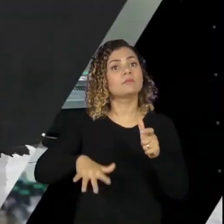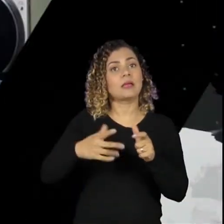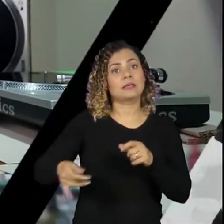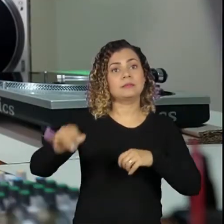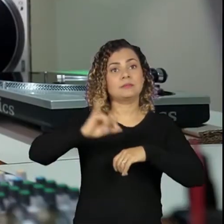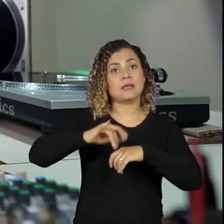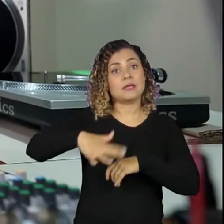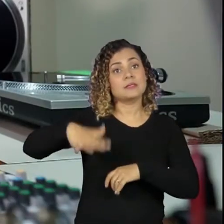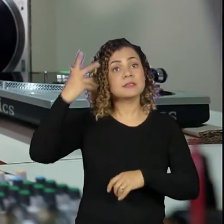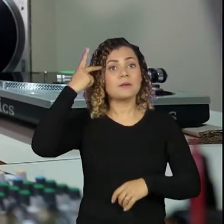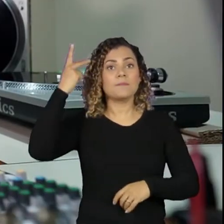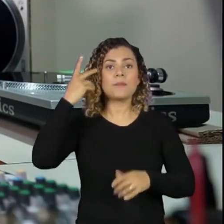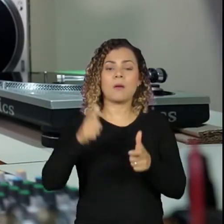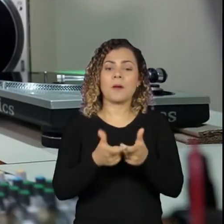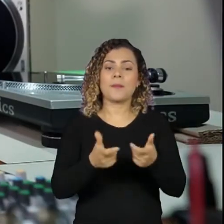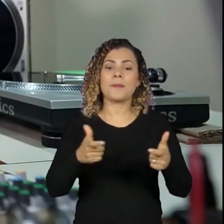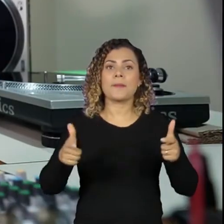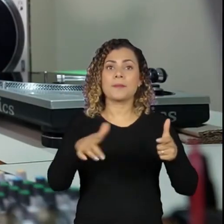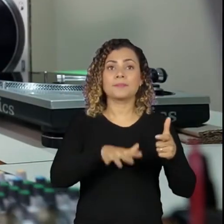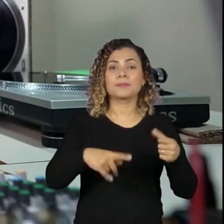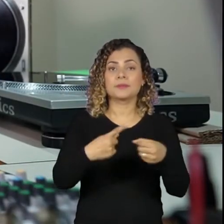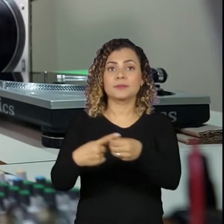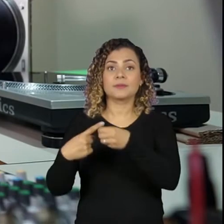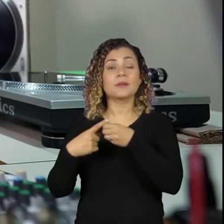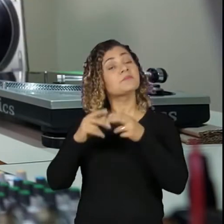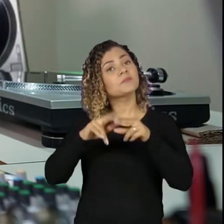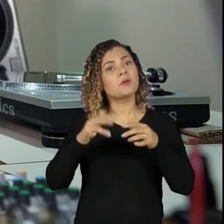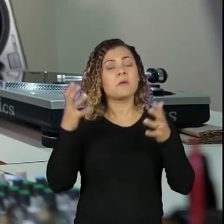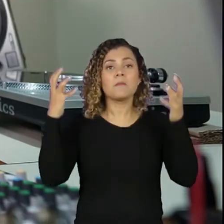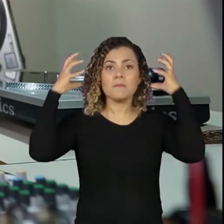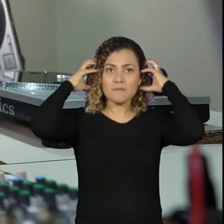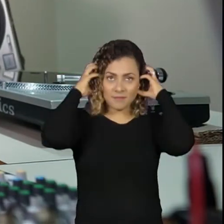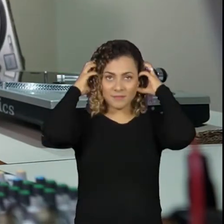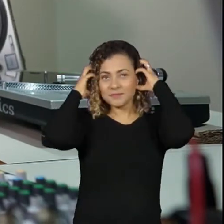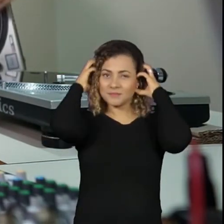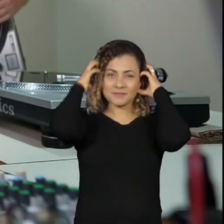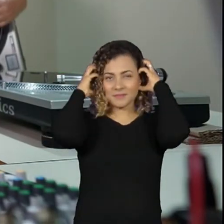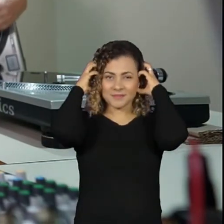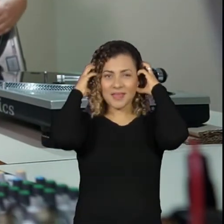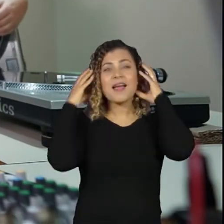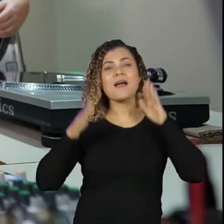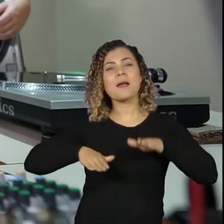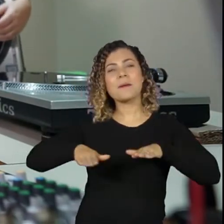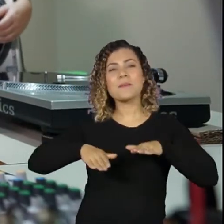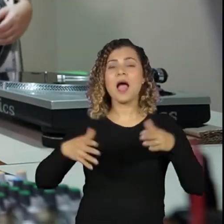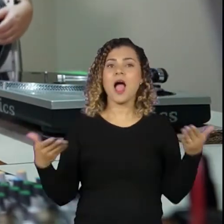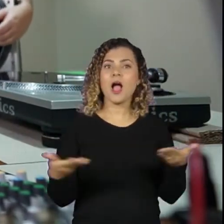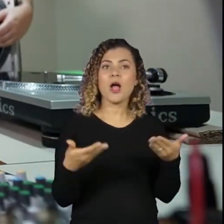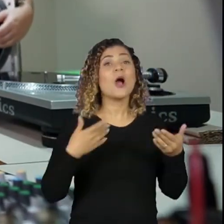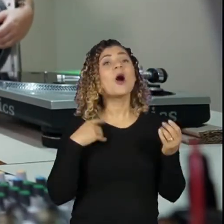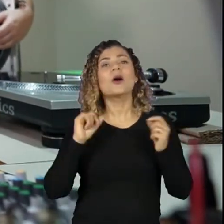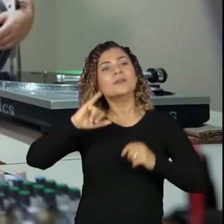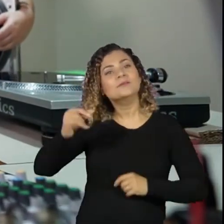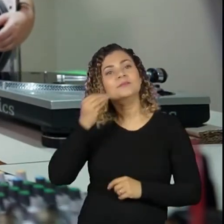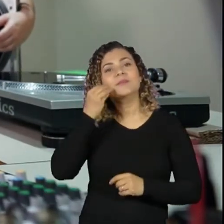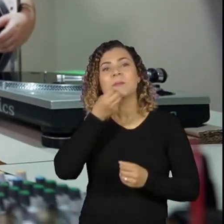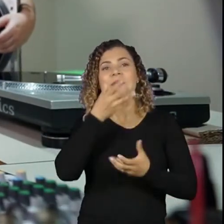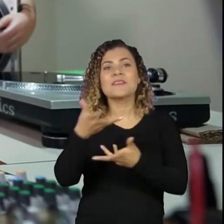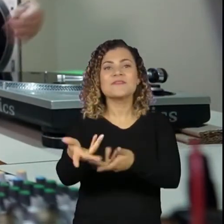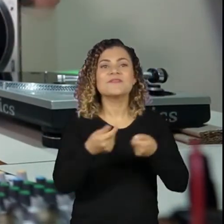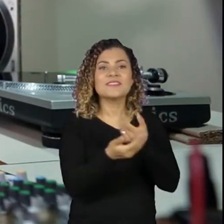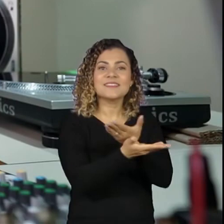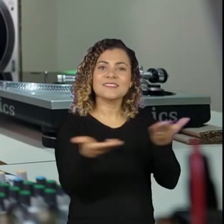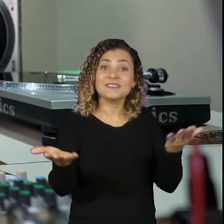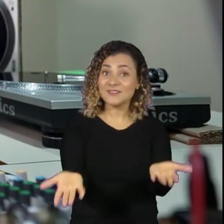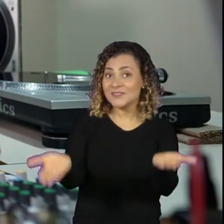rápido aqui, né? Muito imediato. Através do WhatsApp, as redes sociais. A 105 ela sempre se manteve entre as